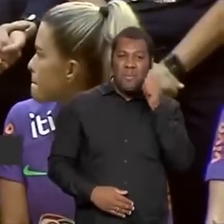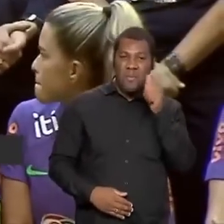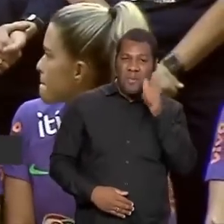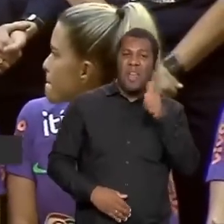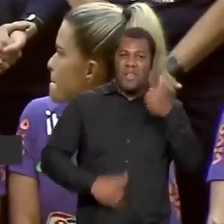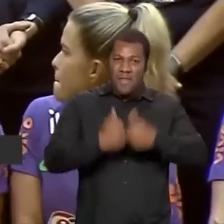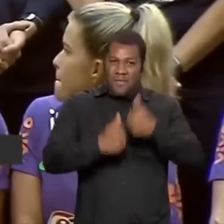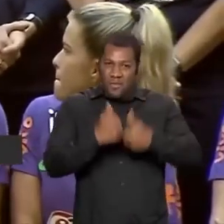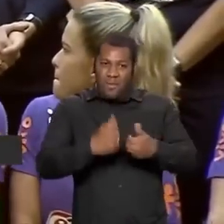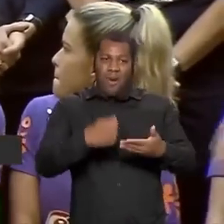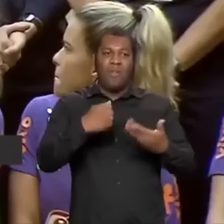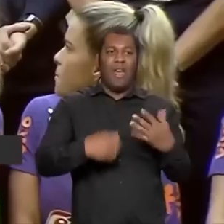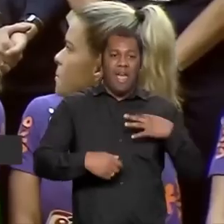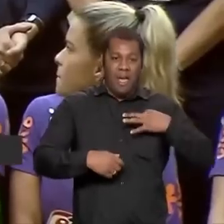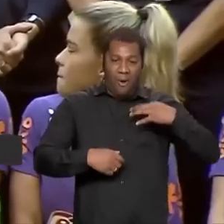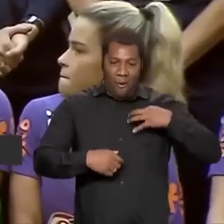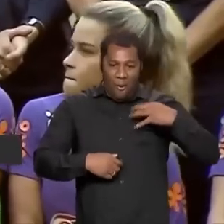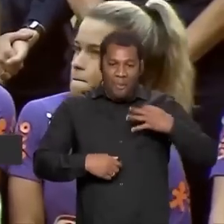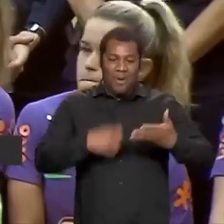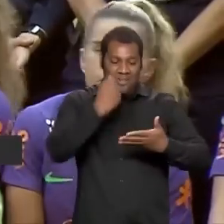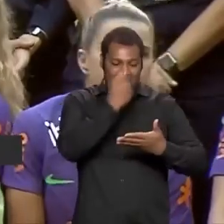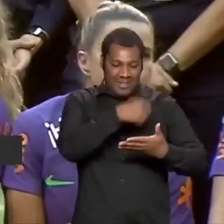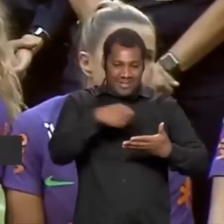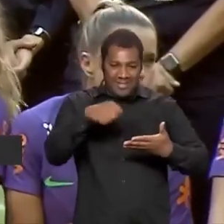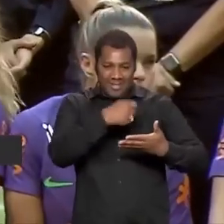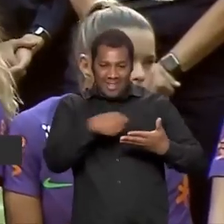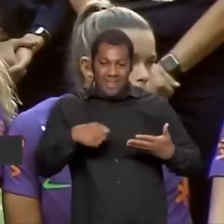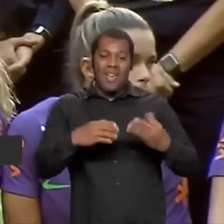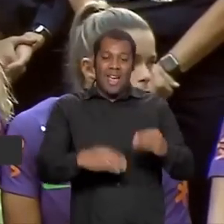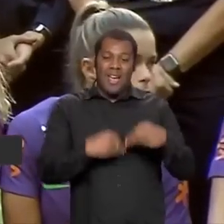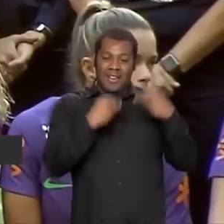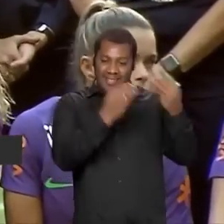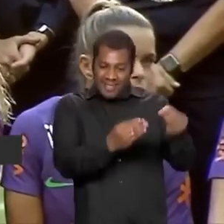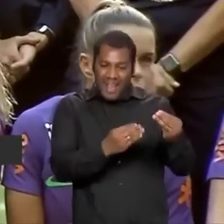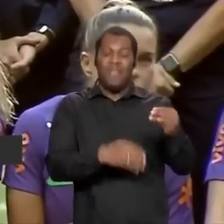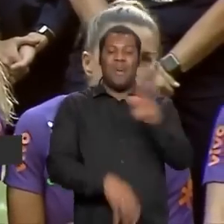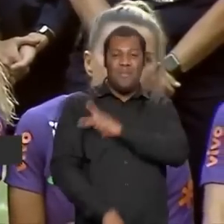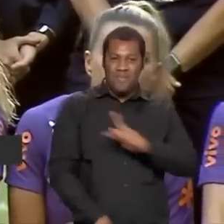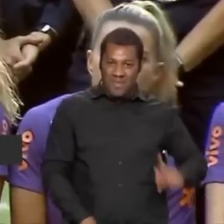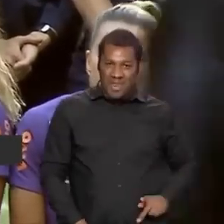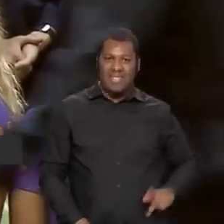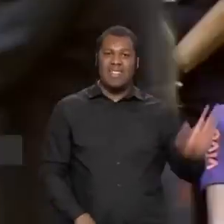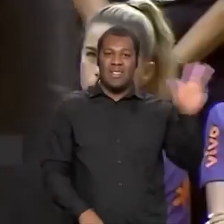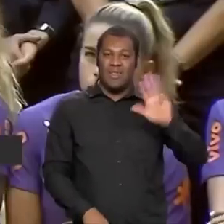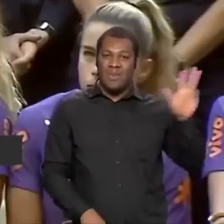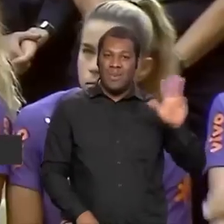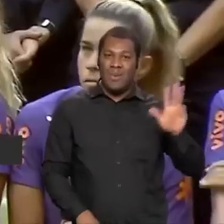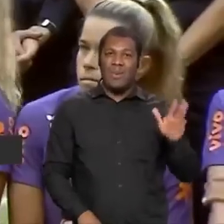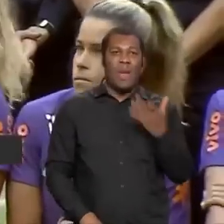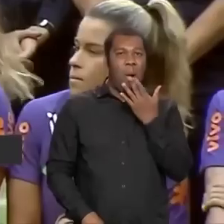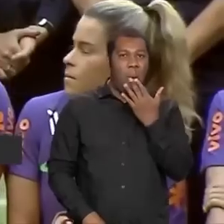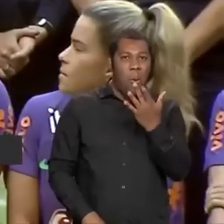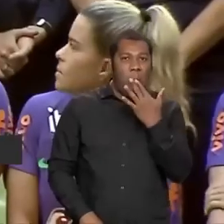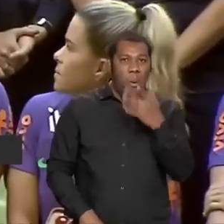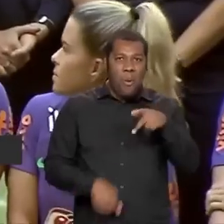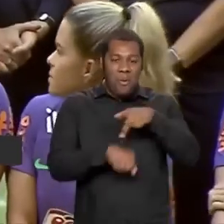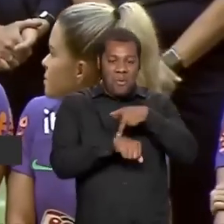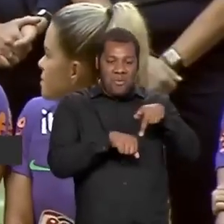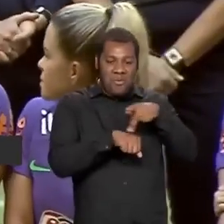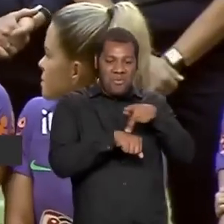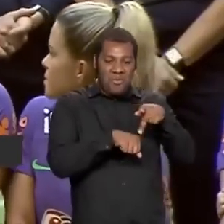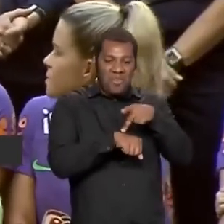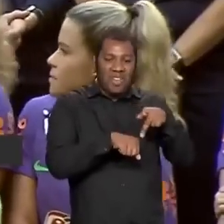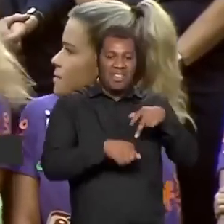pelas jogadoras. Também uma camisa na cor preta. Ah, tem uma preta também, que linda.